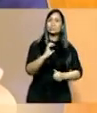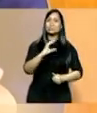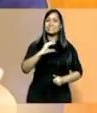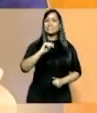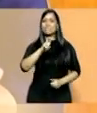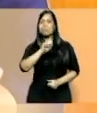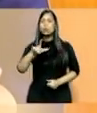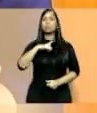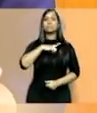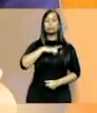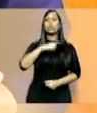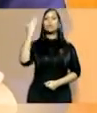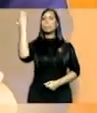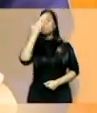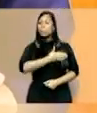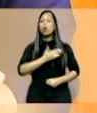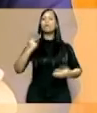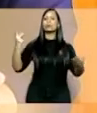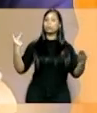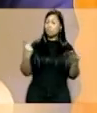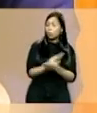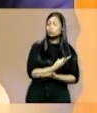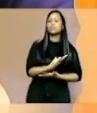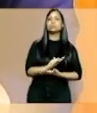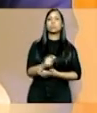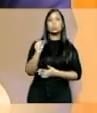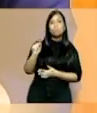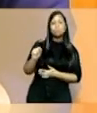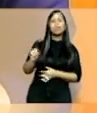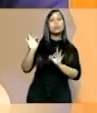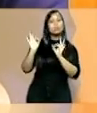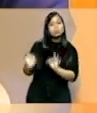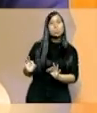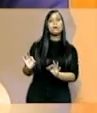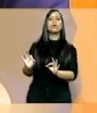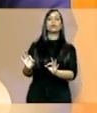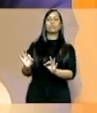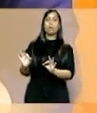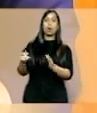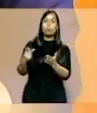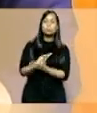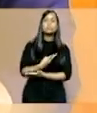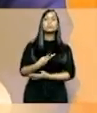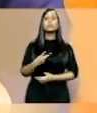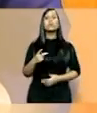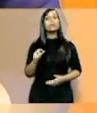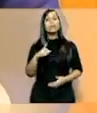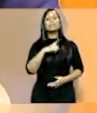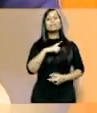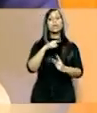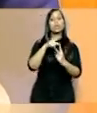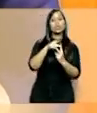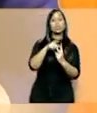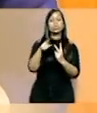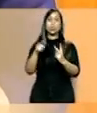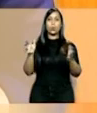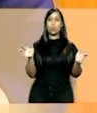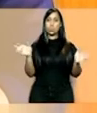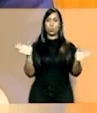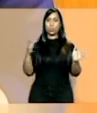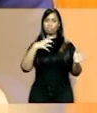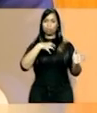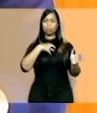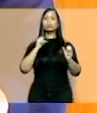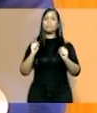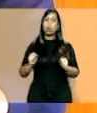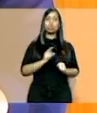bastante contundente do ato, né, daquilo que realmente se efetivou. E aí existem duas formas. A pessoa pode procurar